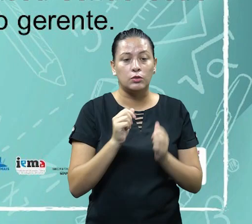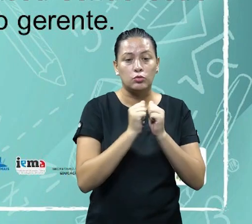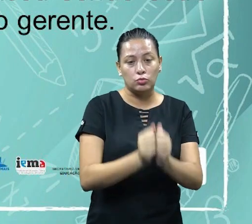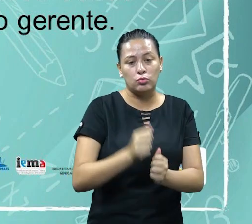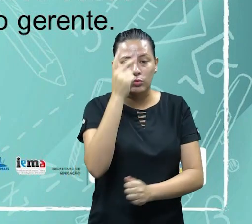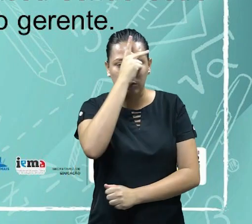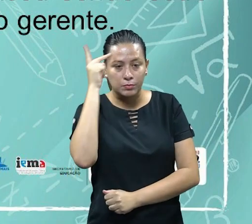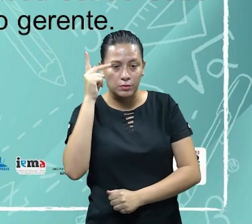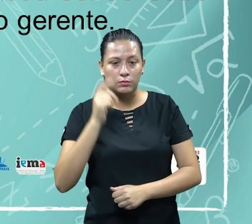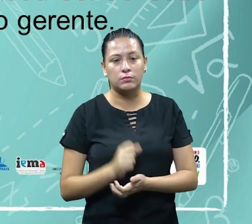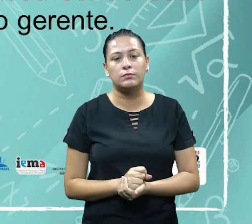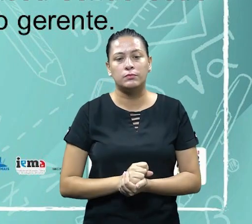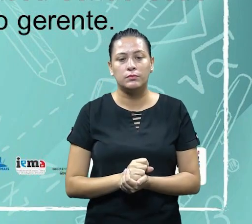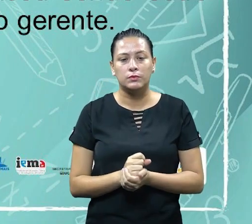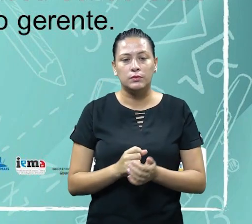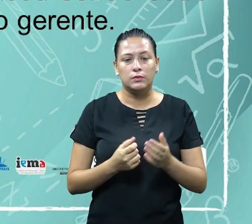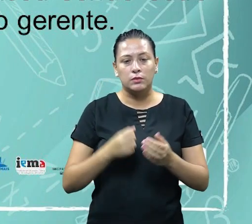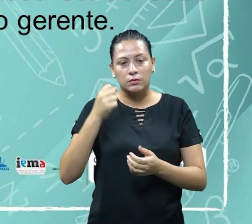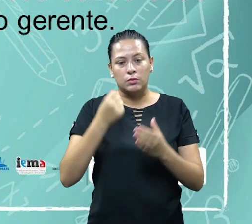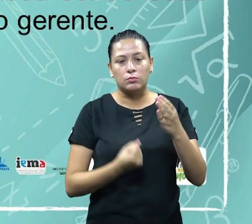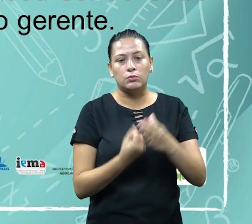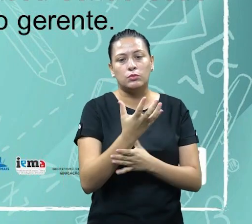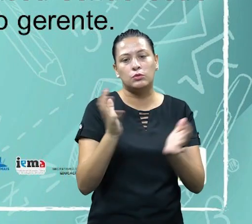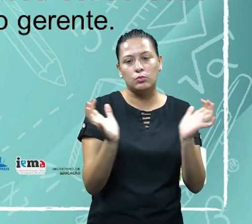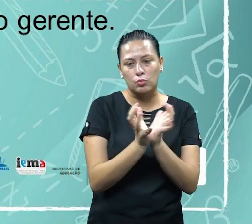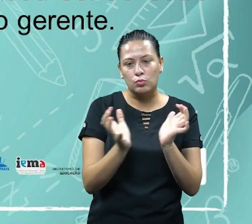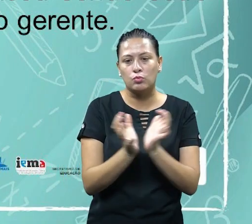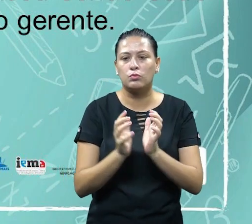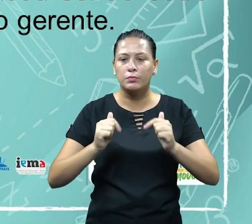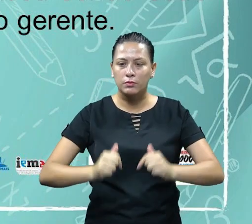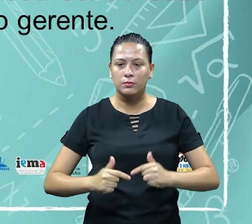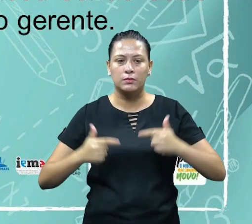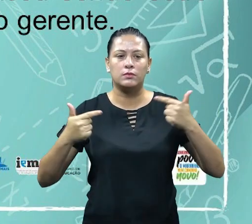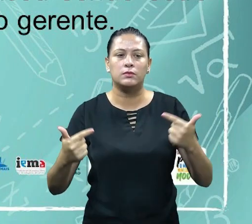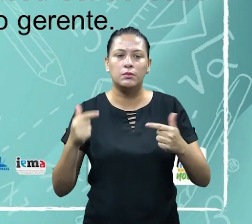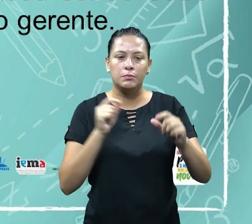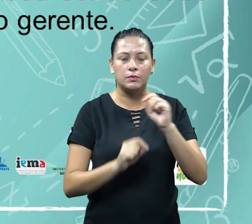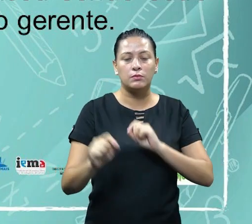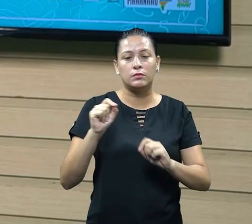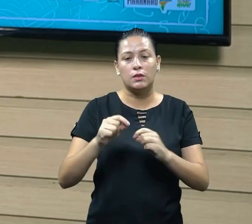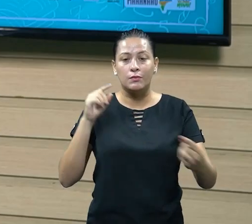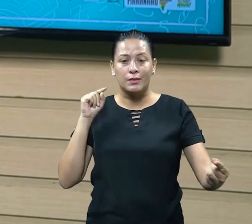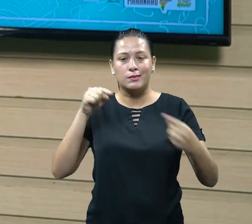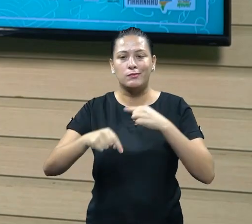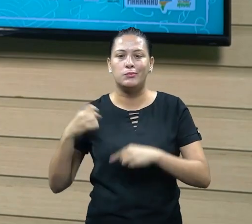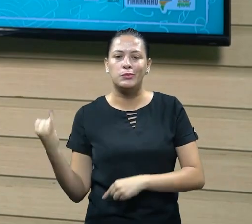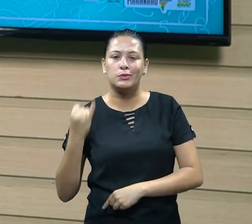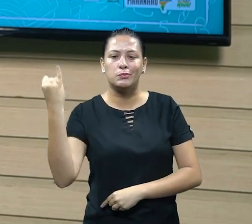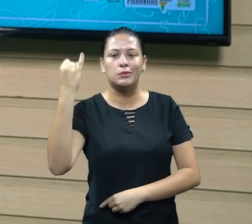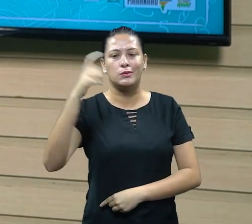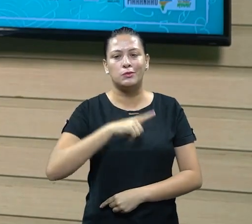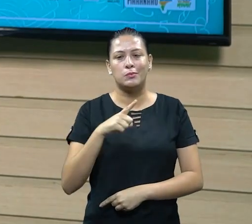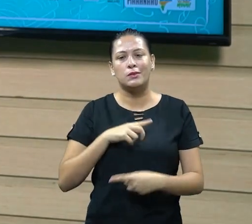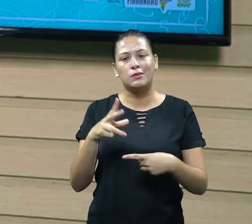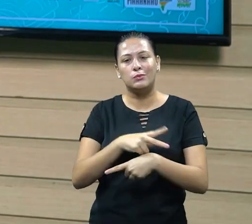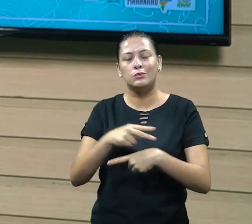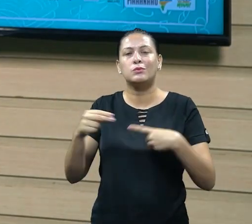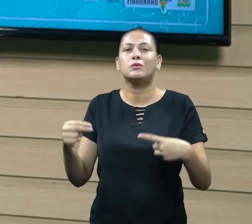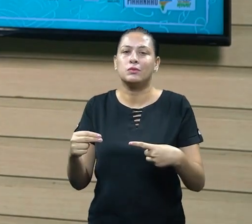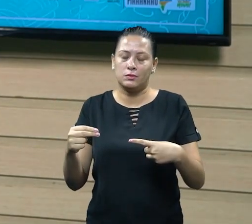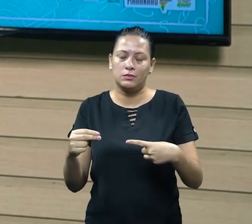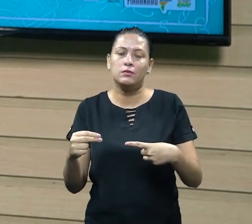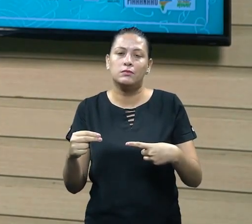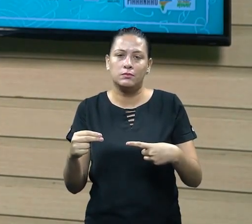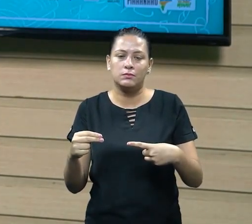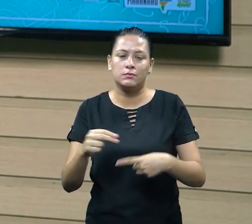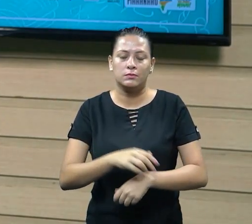desafio fundamental para o sucesso com o novo gerente. Então, o novo gerente de RH não é só batedor de metas. É relação interpessoal, interagir